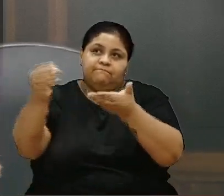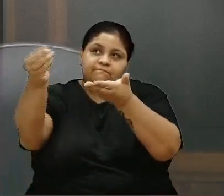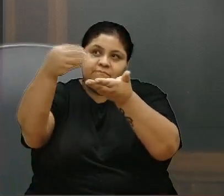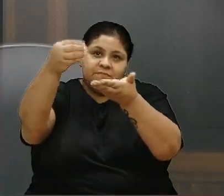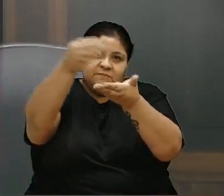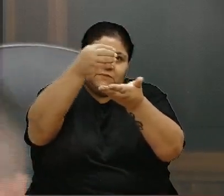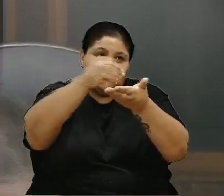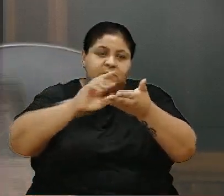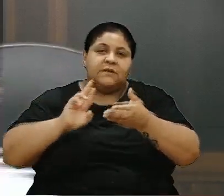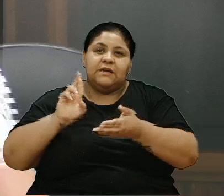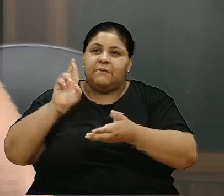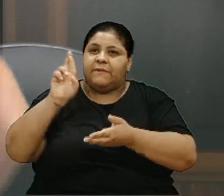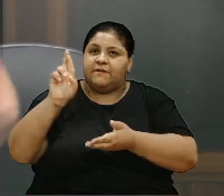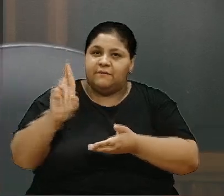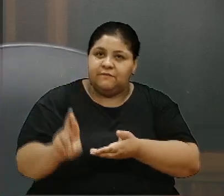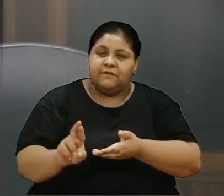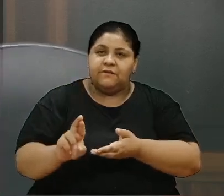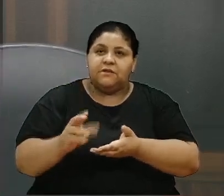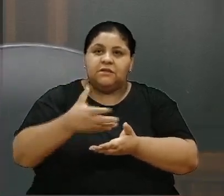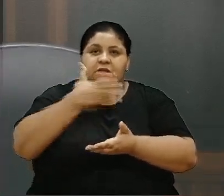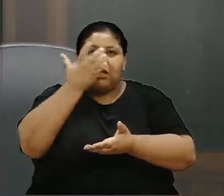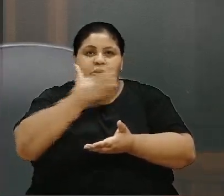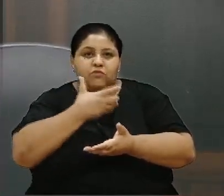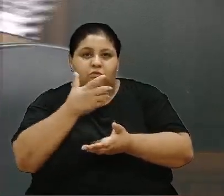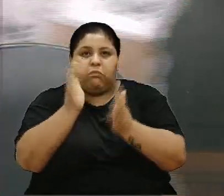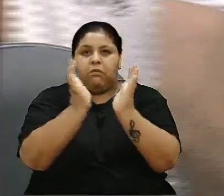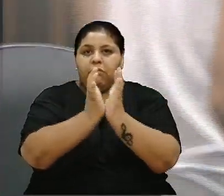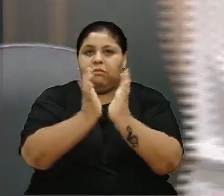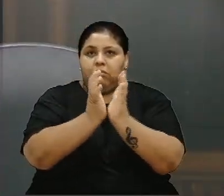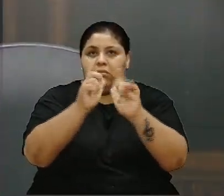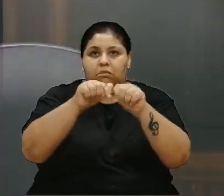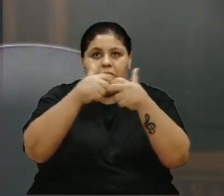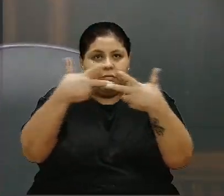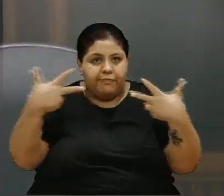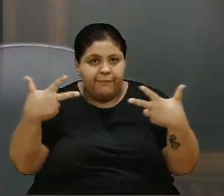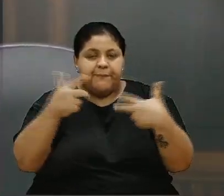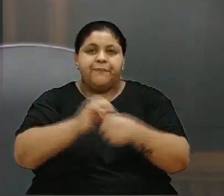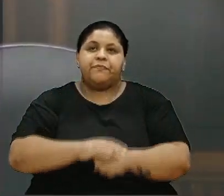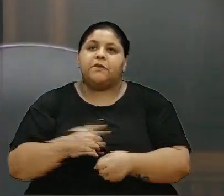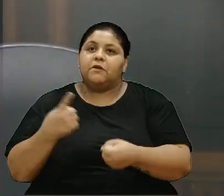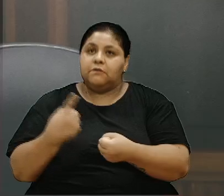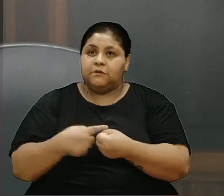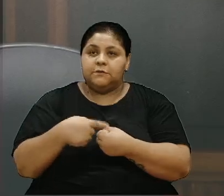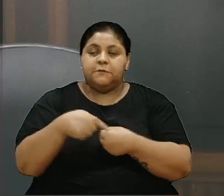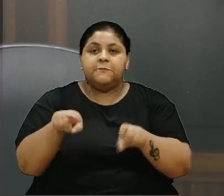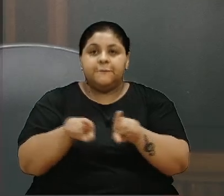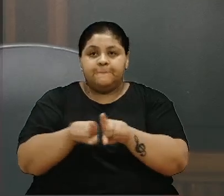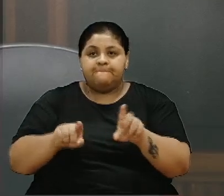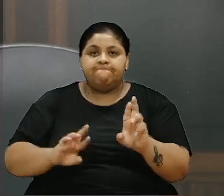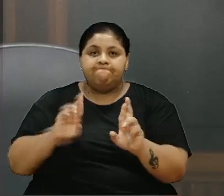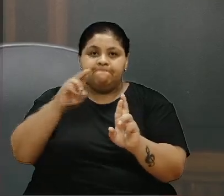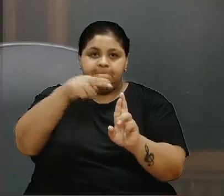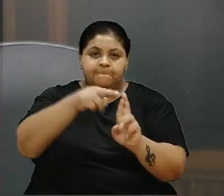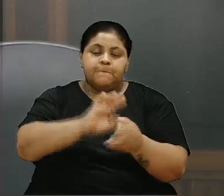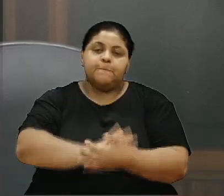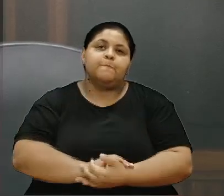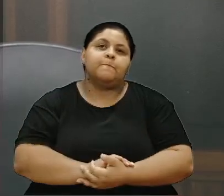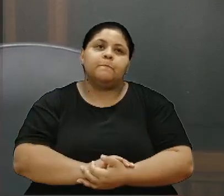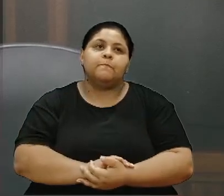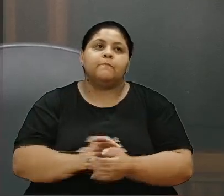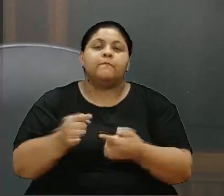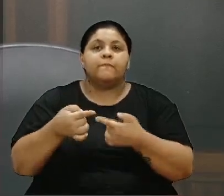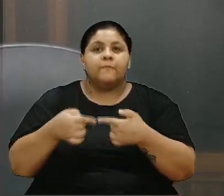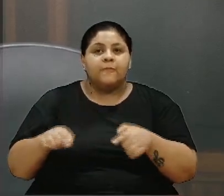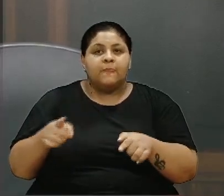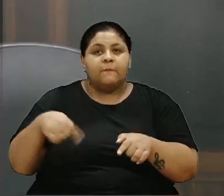isso, a questão da uva, das frutas, verduras, enfim, que a nossa cidade acaba sendo referência. Mas